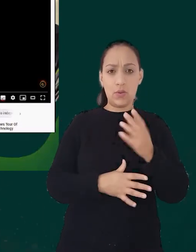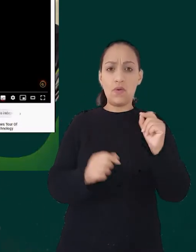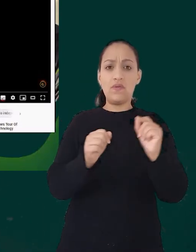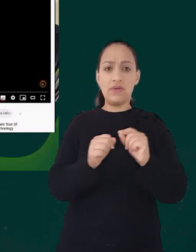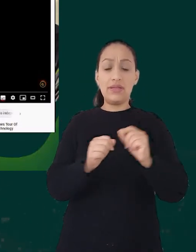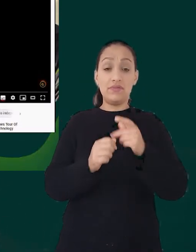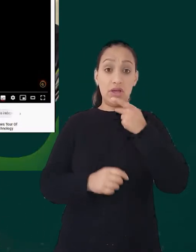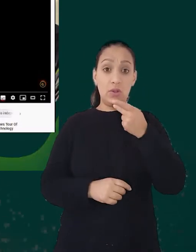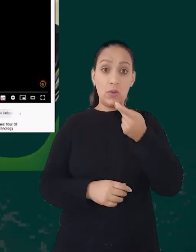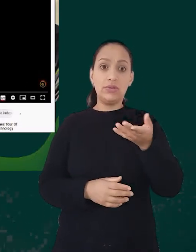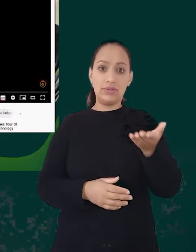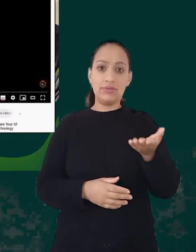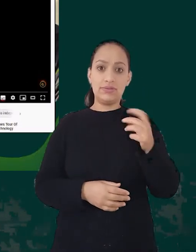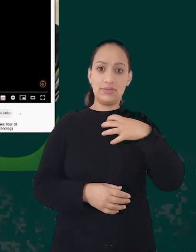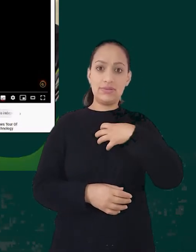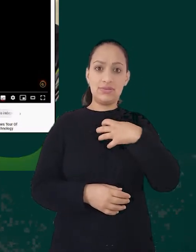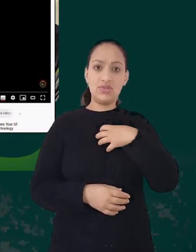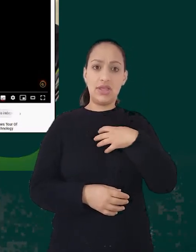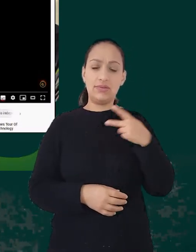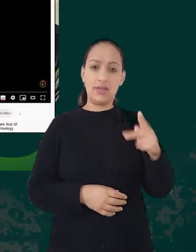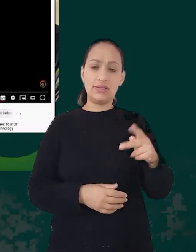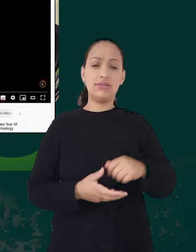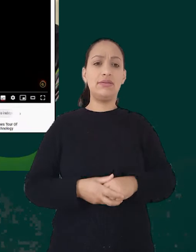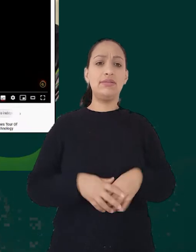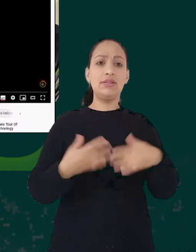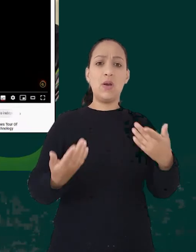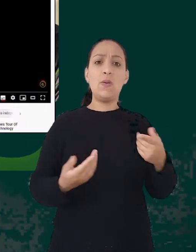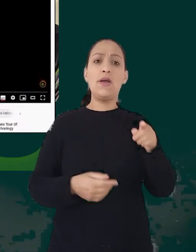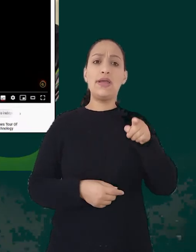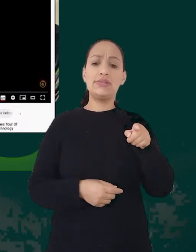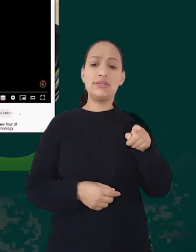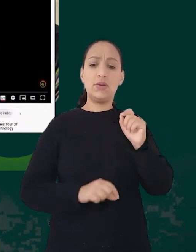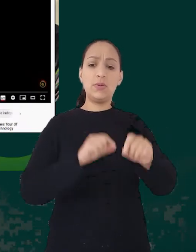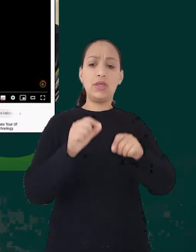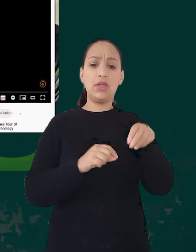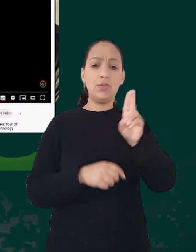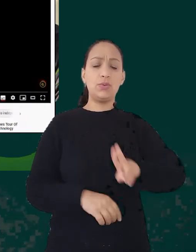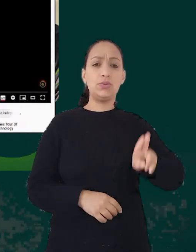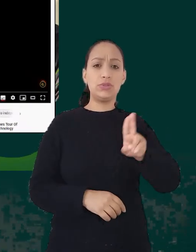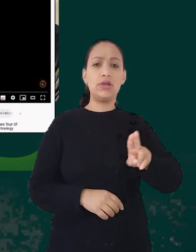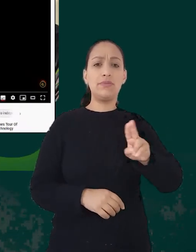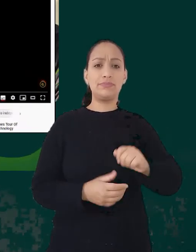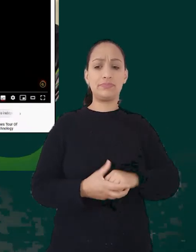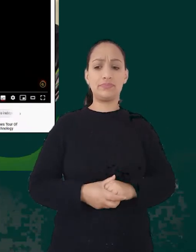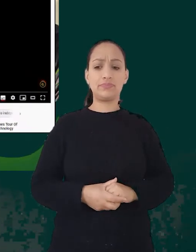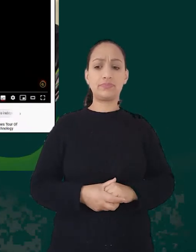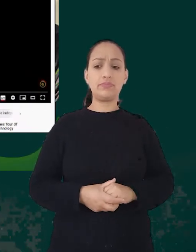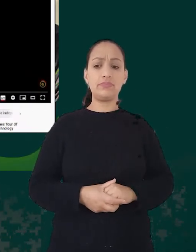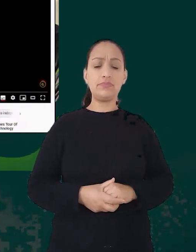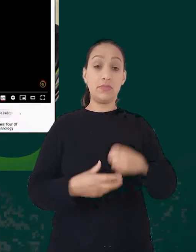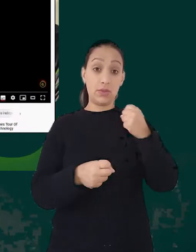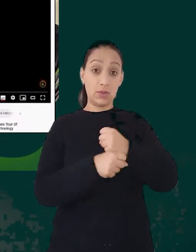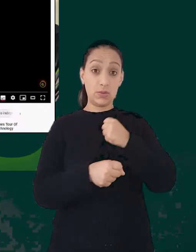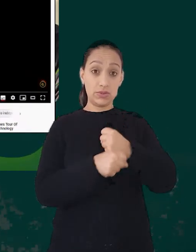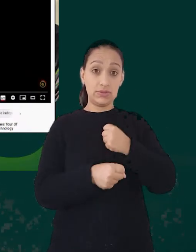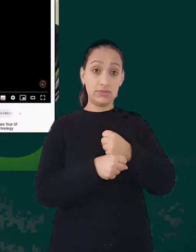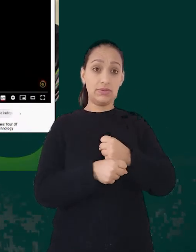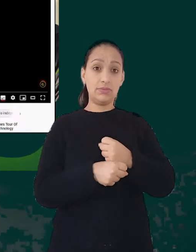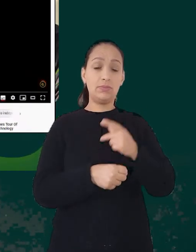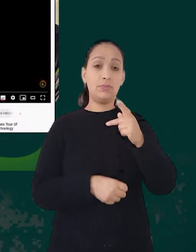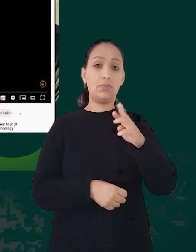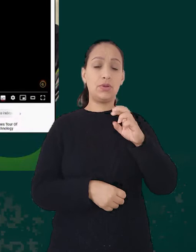hype muito grande em cima dele, e ele utiliza o sistema de a construção dele ele é